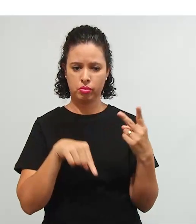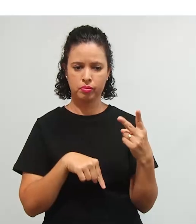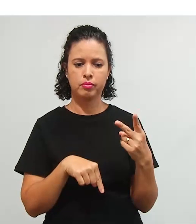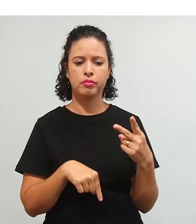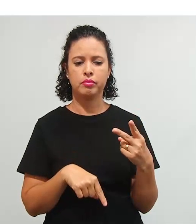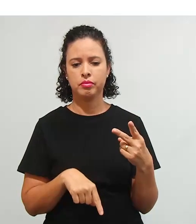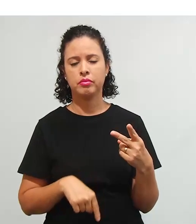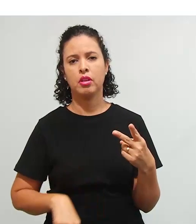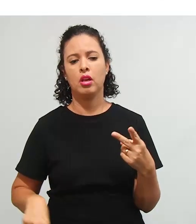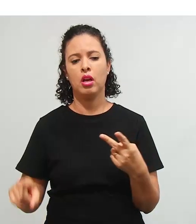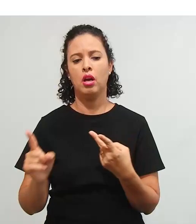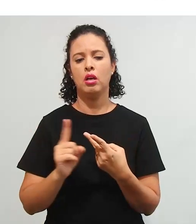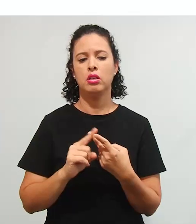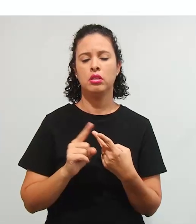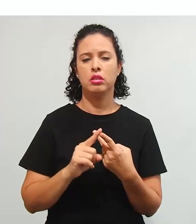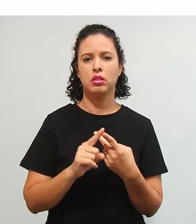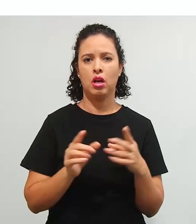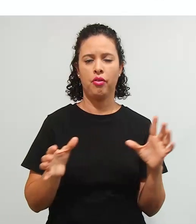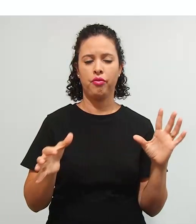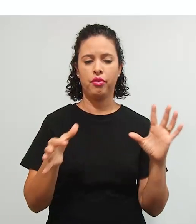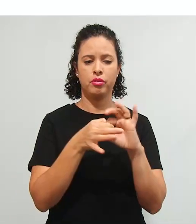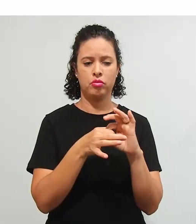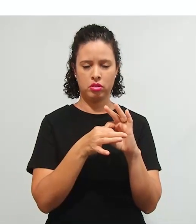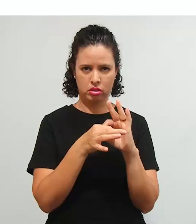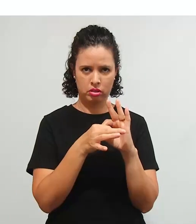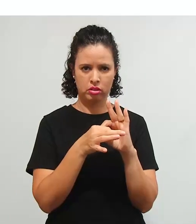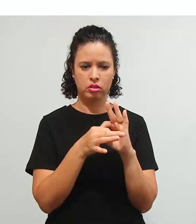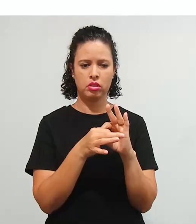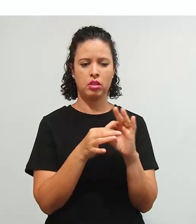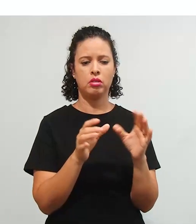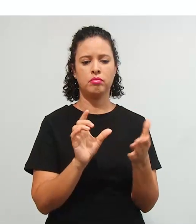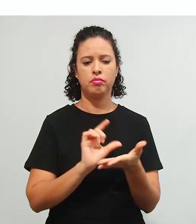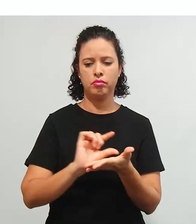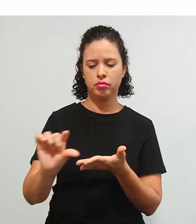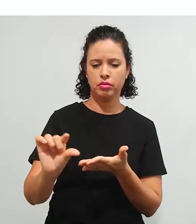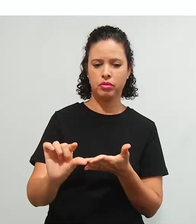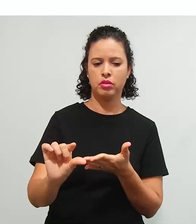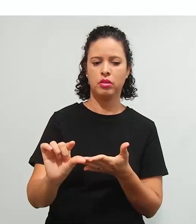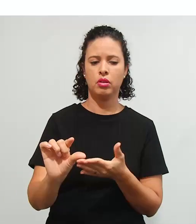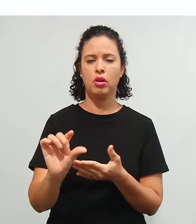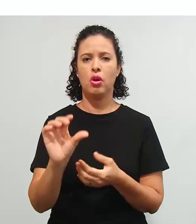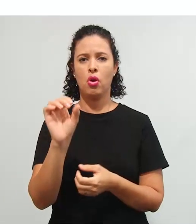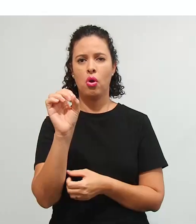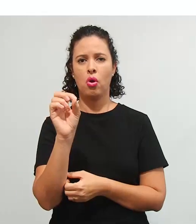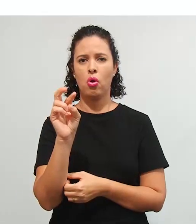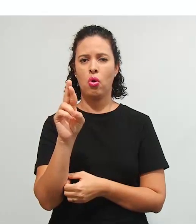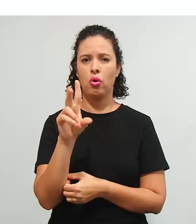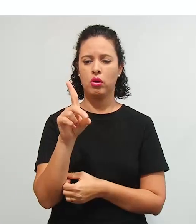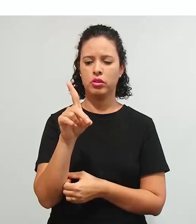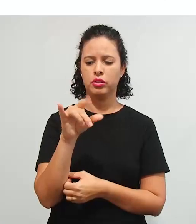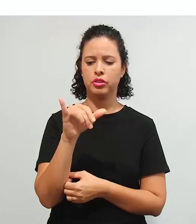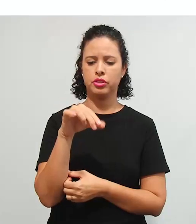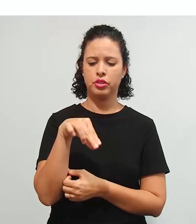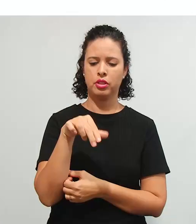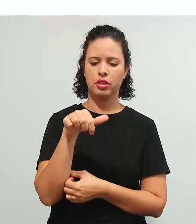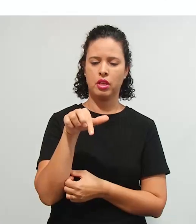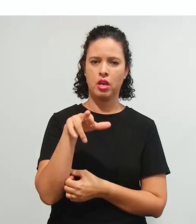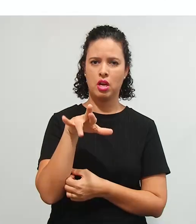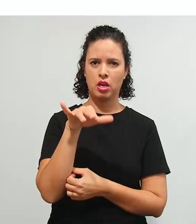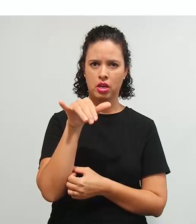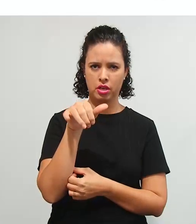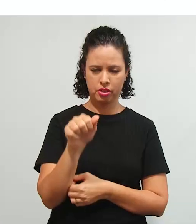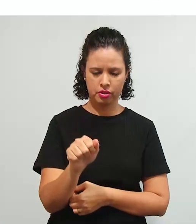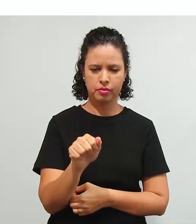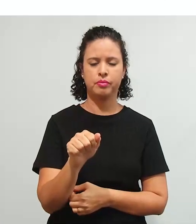destinação. A destinação vinculada e a destinação ordinária.